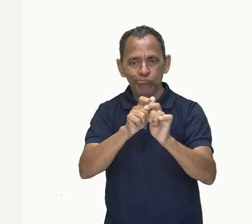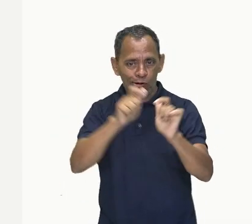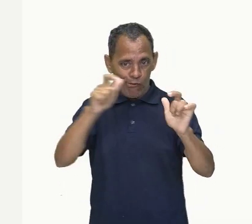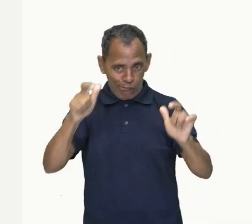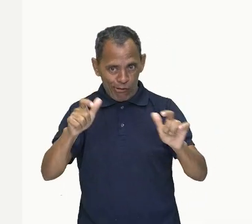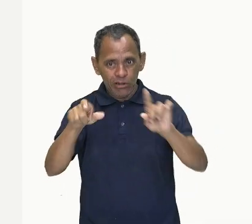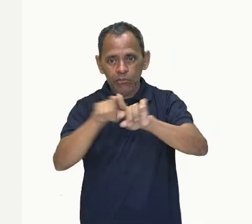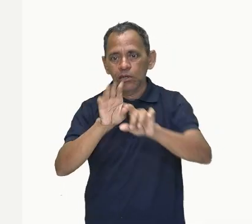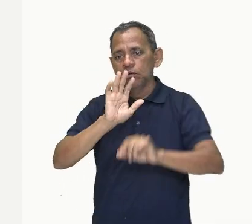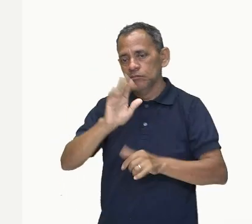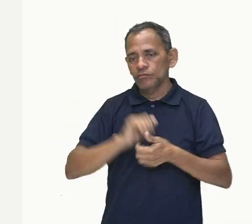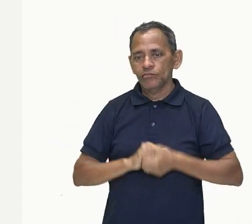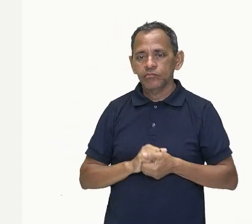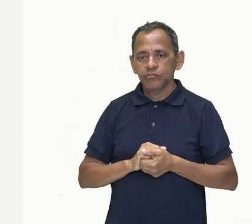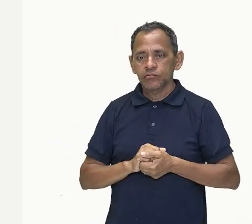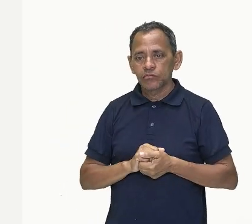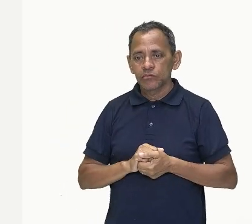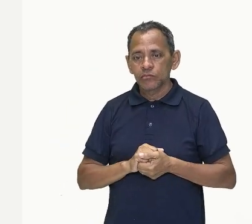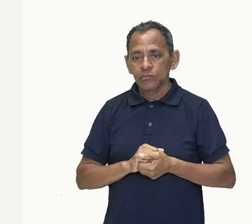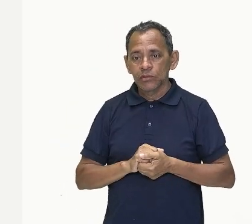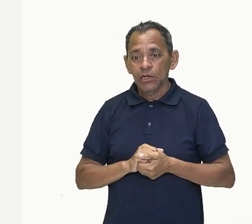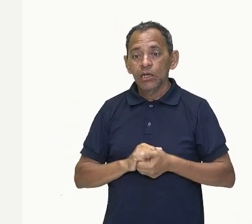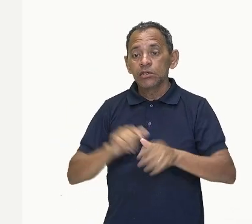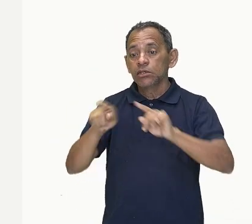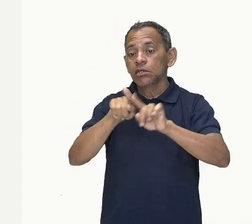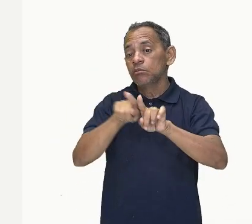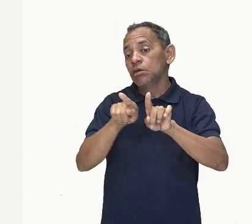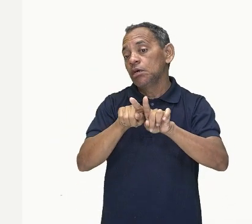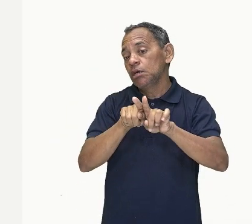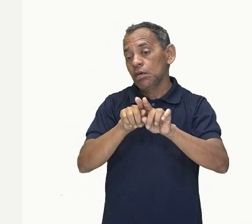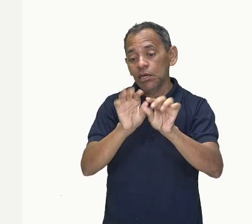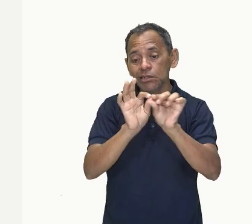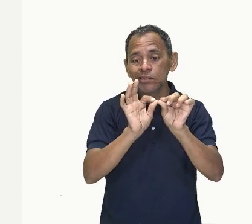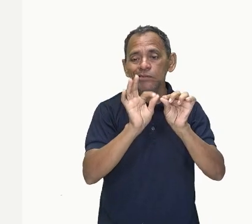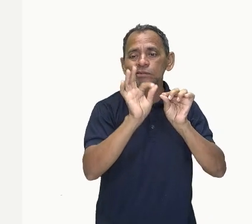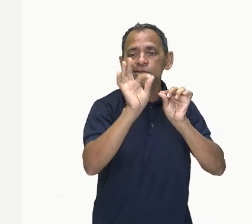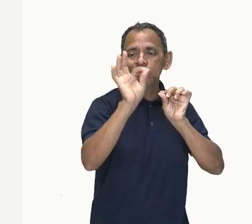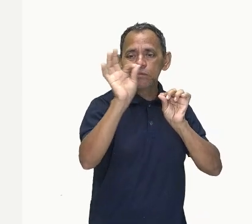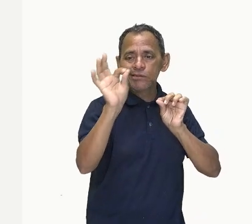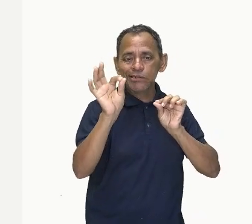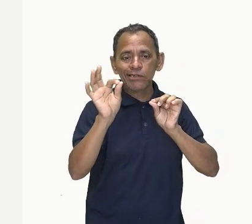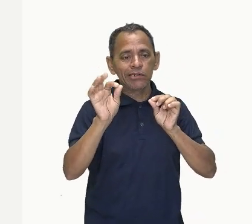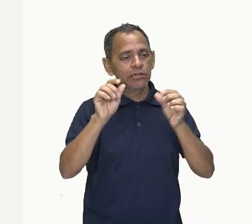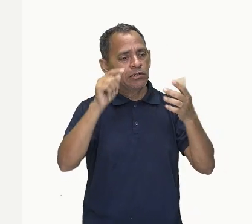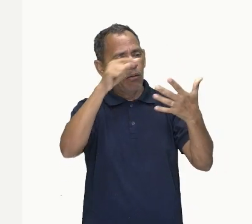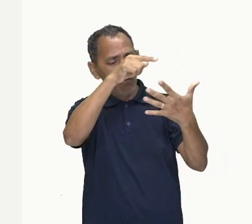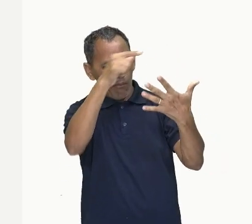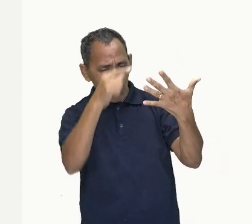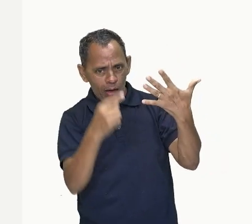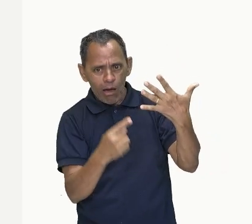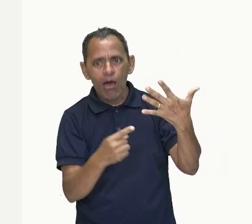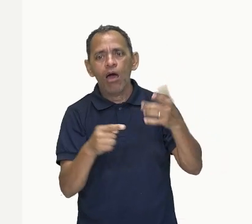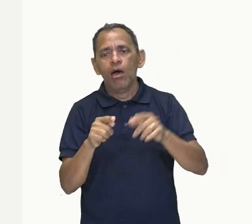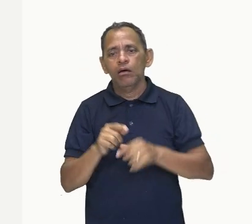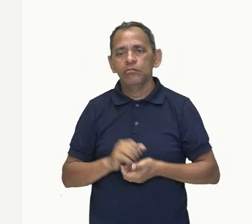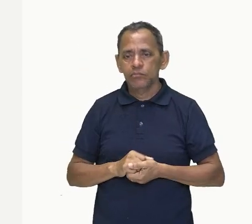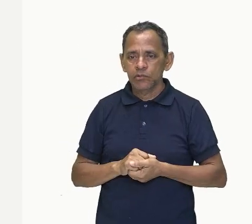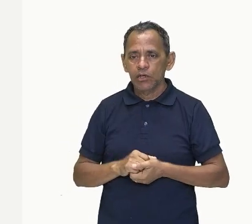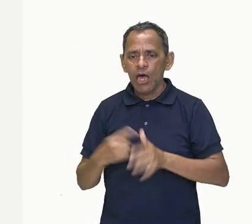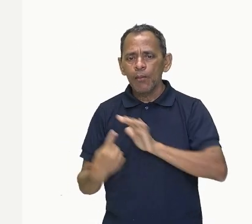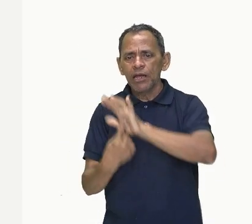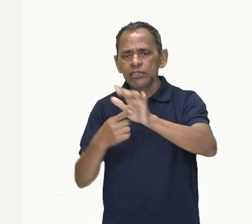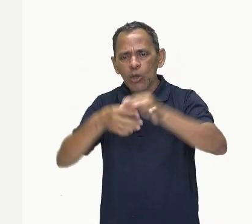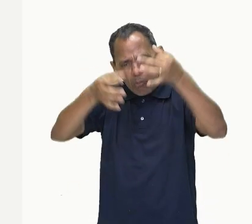elas são, ou nas distâncias entre um ponto e outro. Professor, se não tem nenhuma projeção perfeita, que